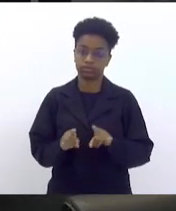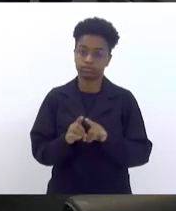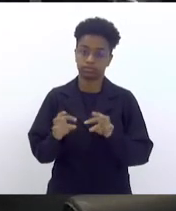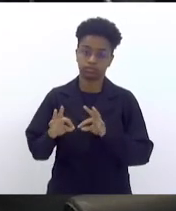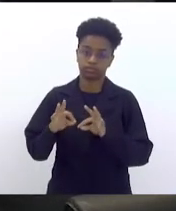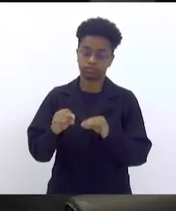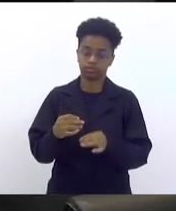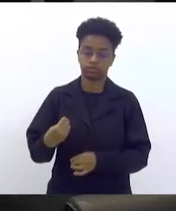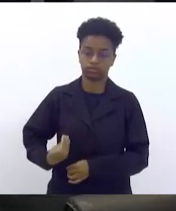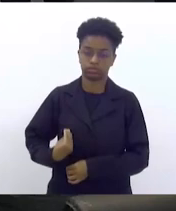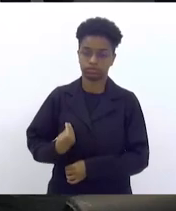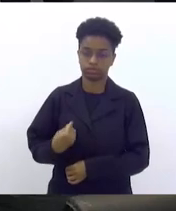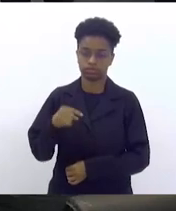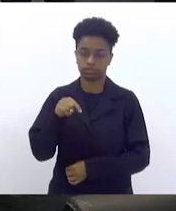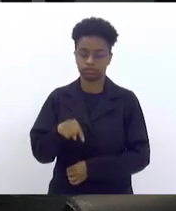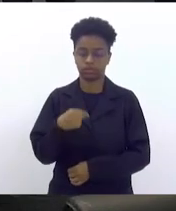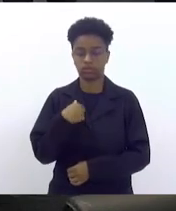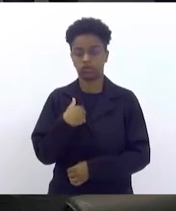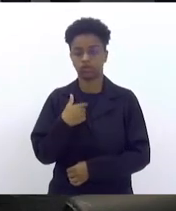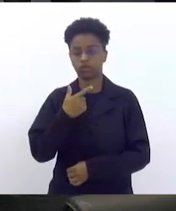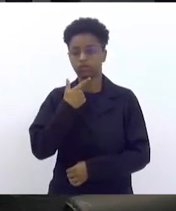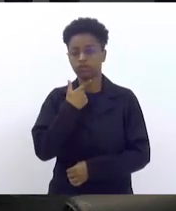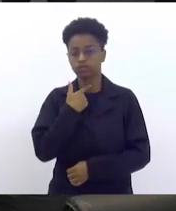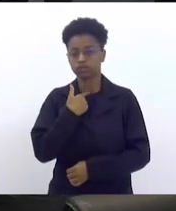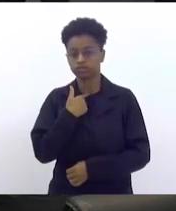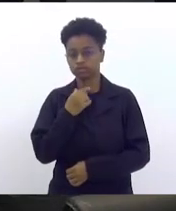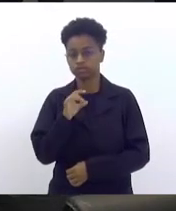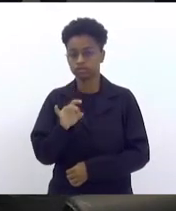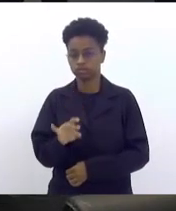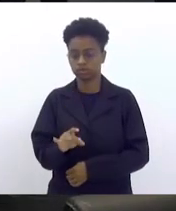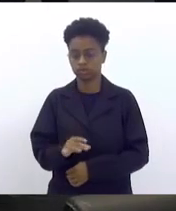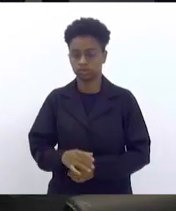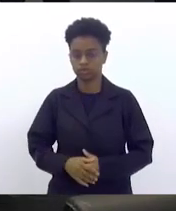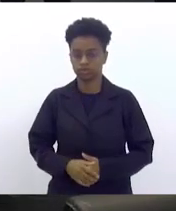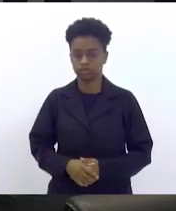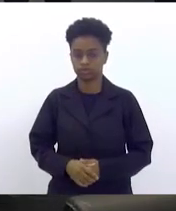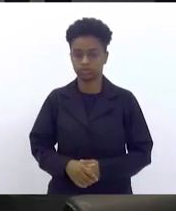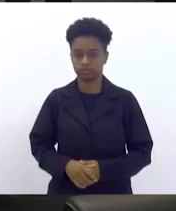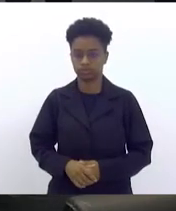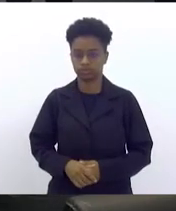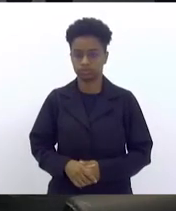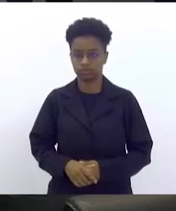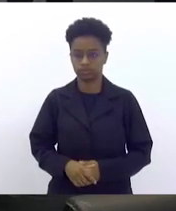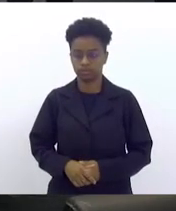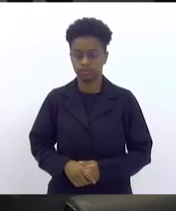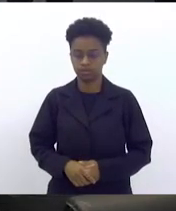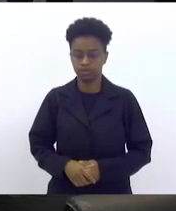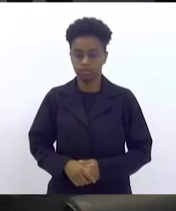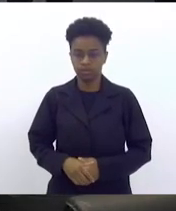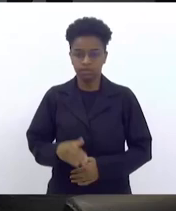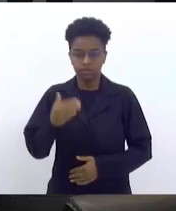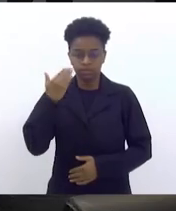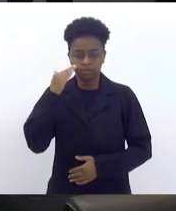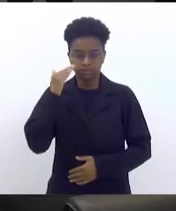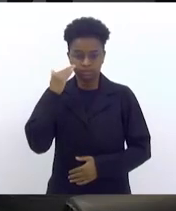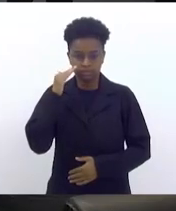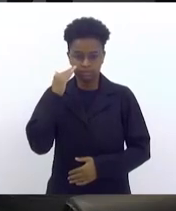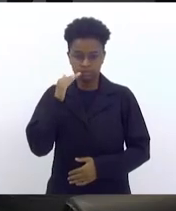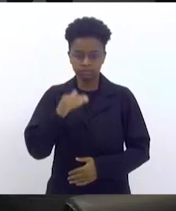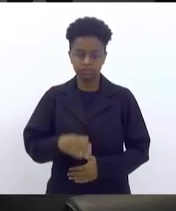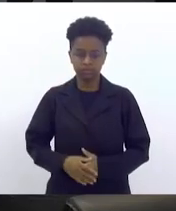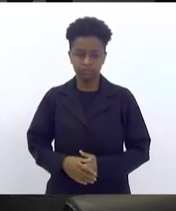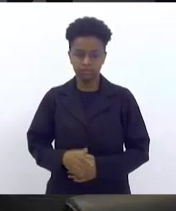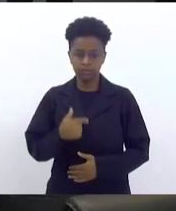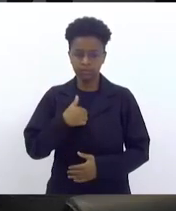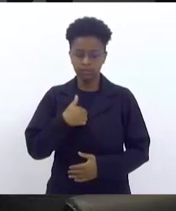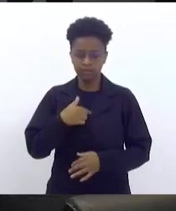presentes eu queria só presidente é entender tava do início